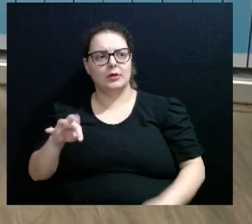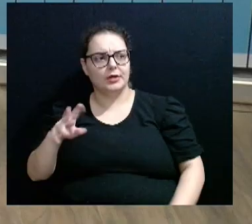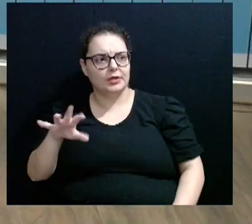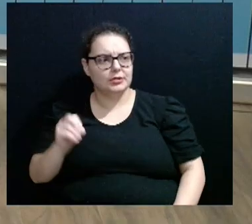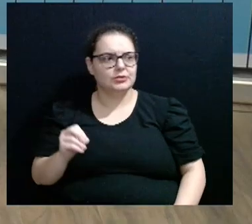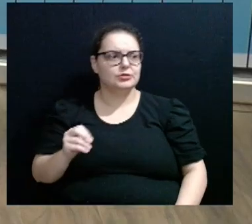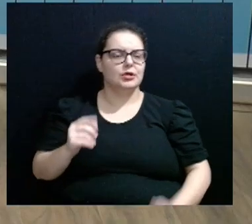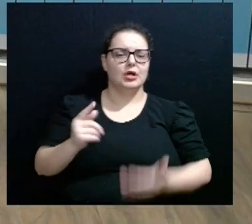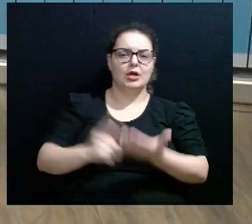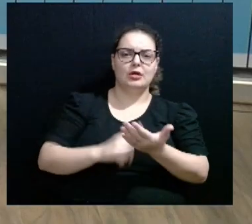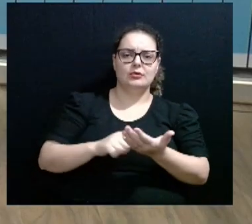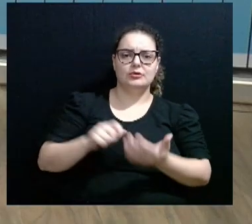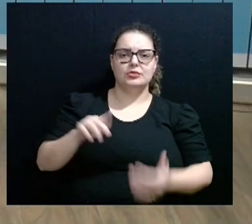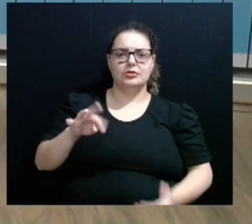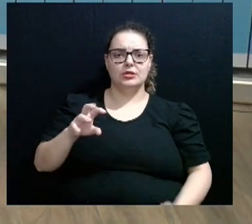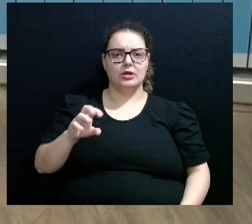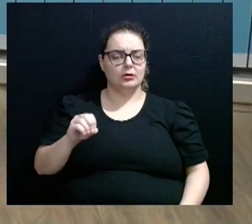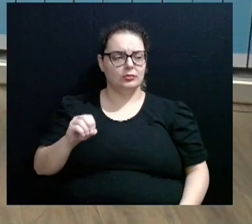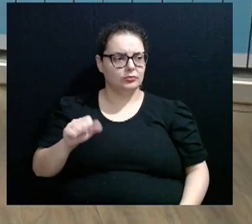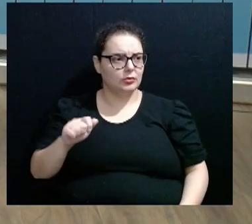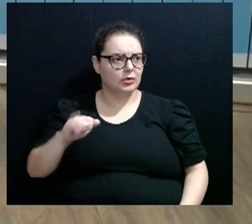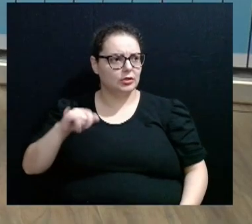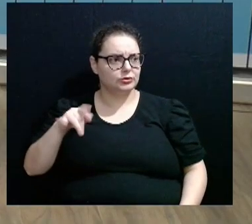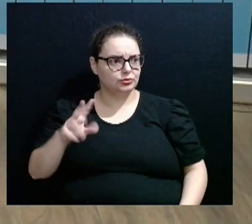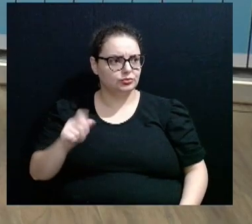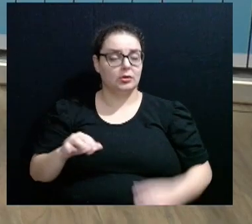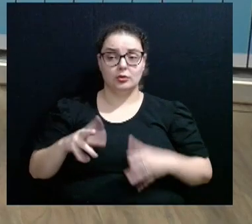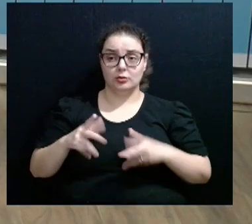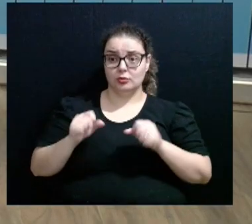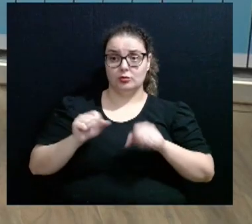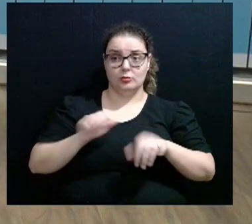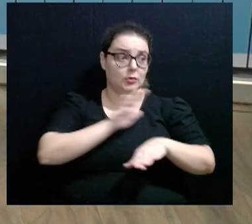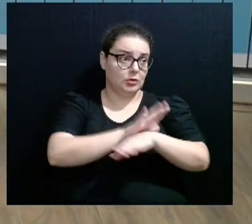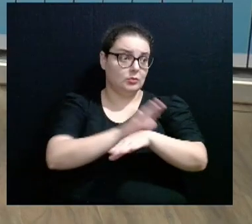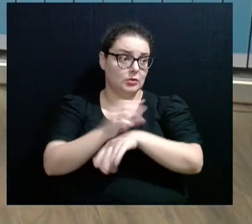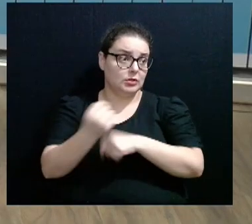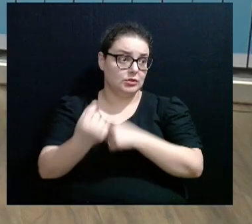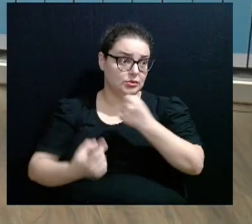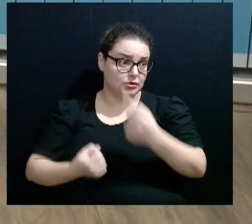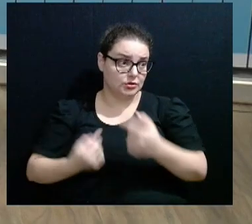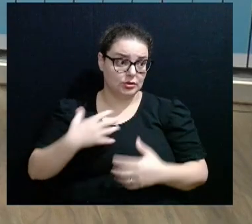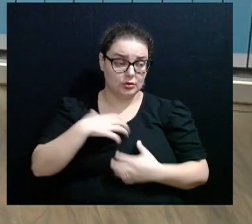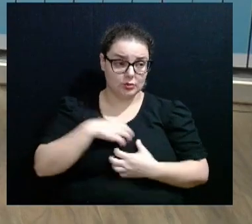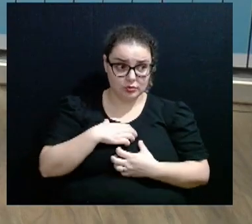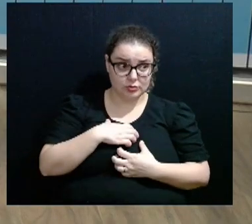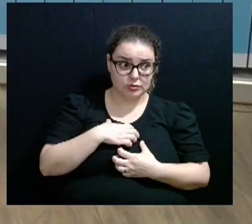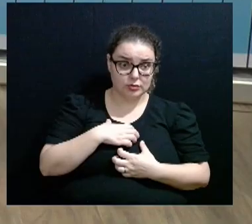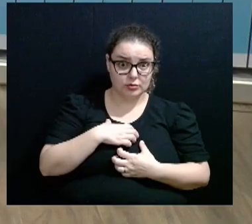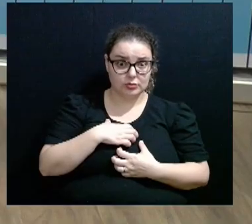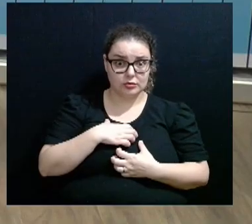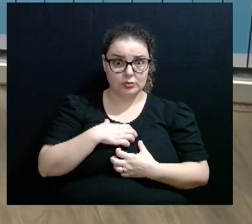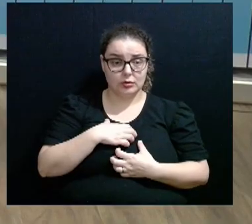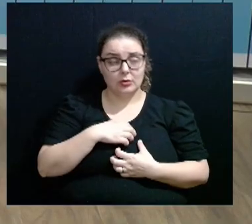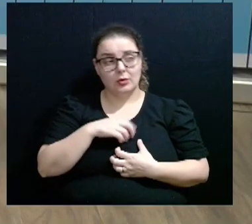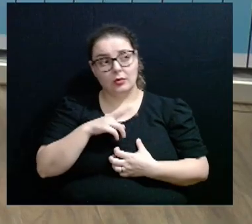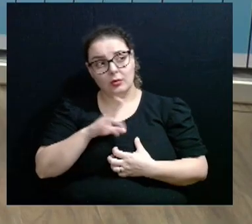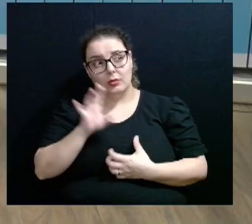autoajuda, tudo isso pode auxiliar de alguma maneira? Mas ou de fato ele virou um produto de